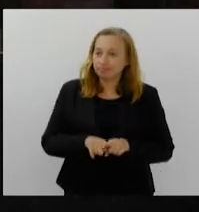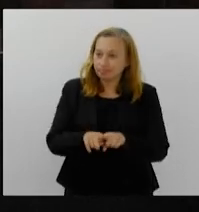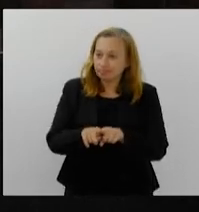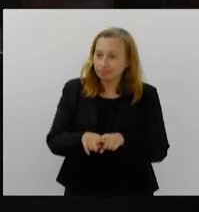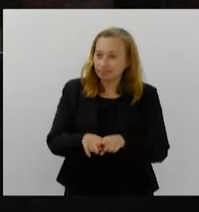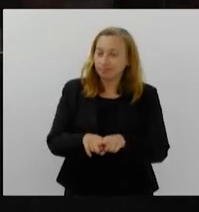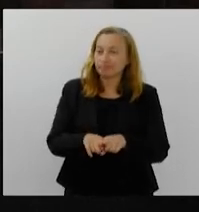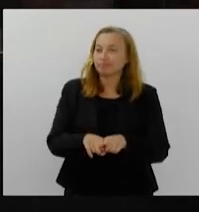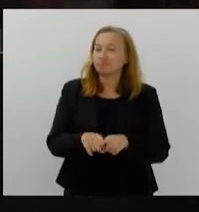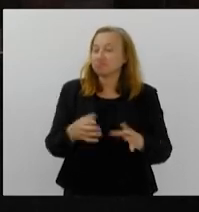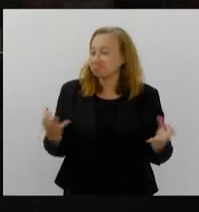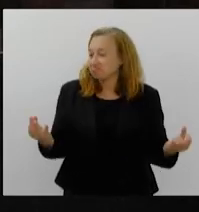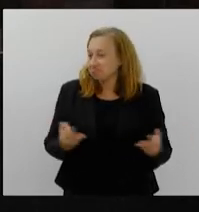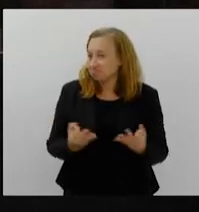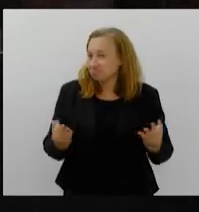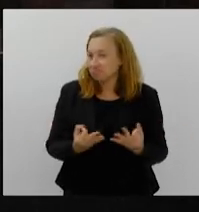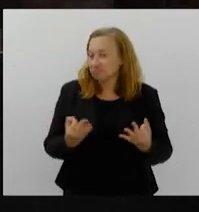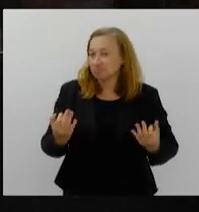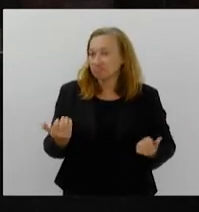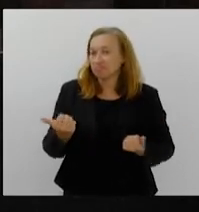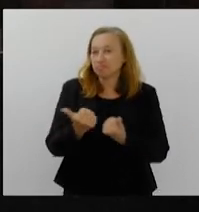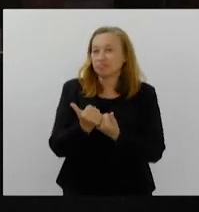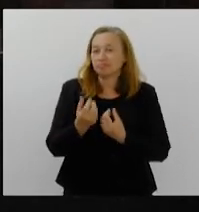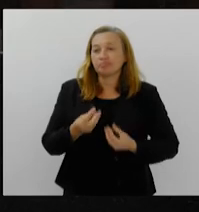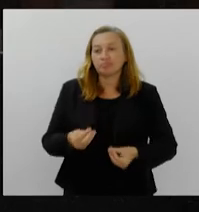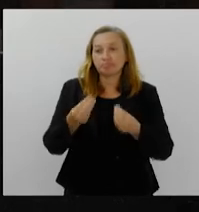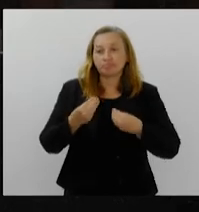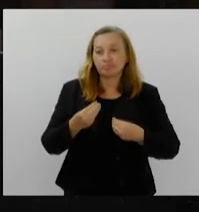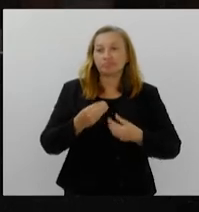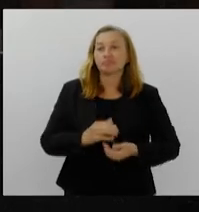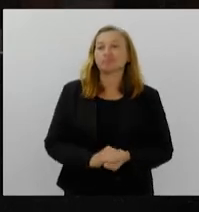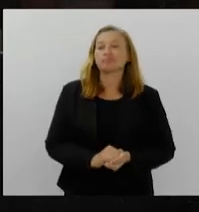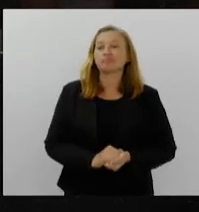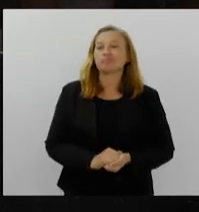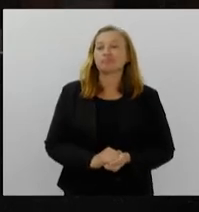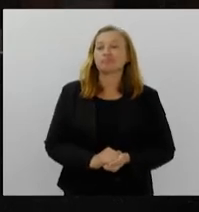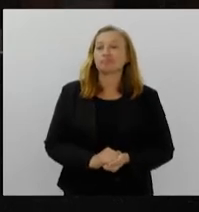parceiro formidável, todo o apoio, tem dado demais nosso apoio.